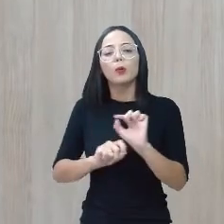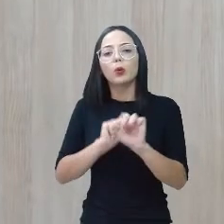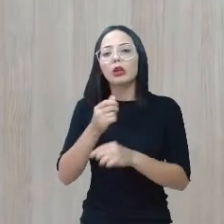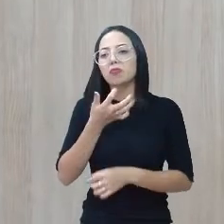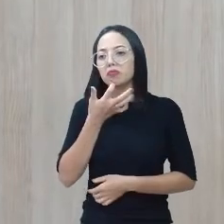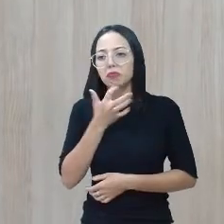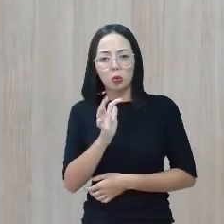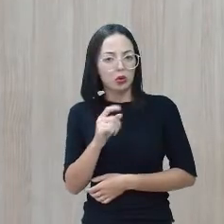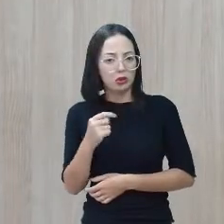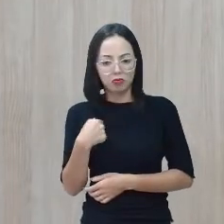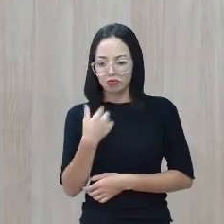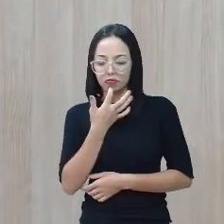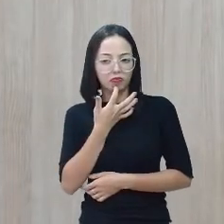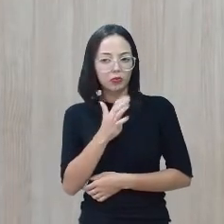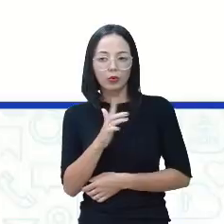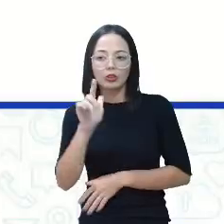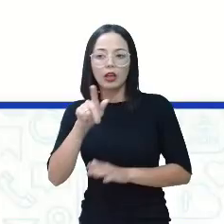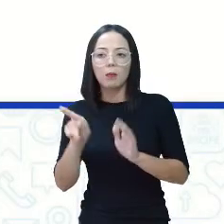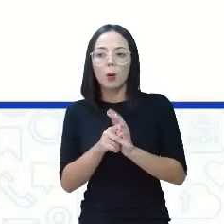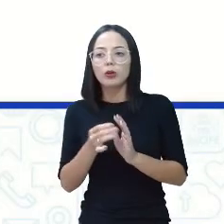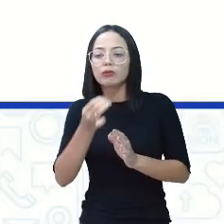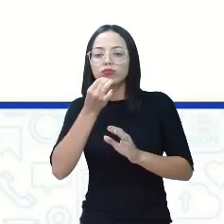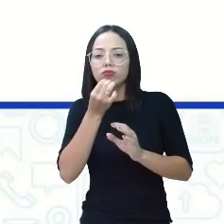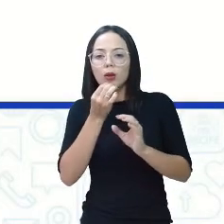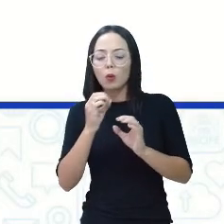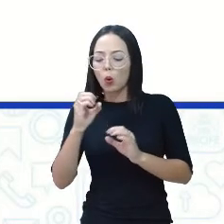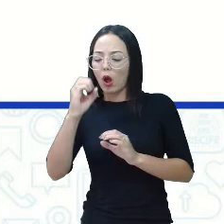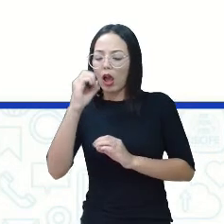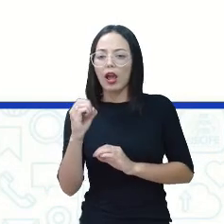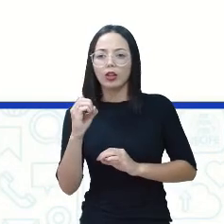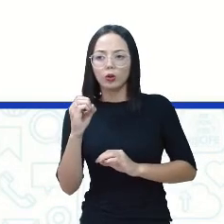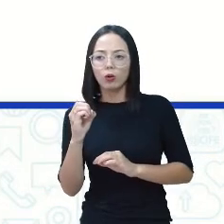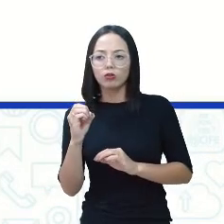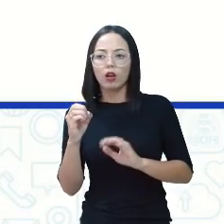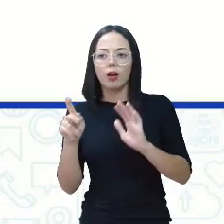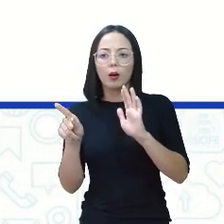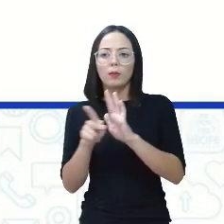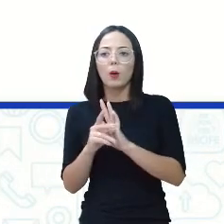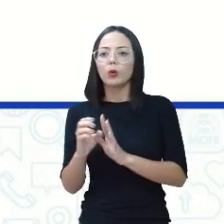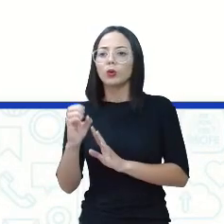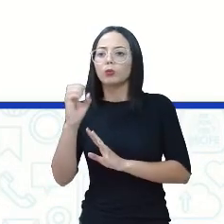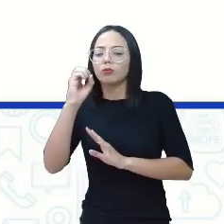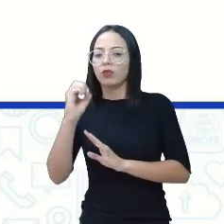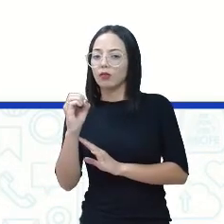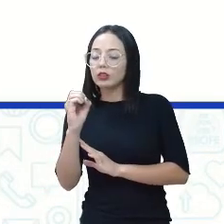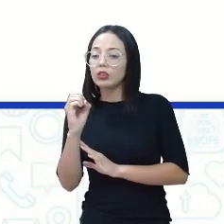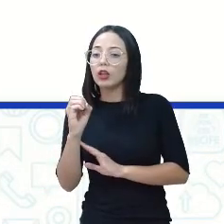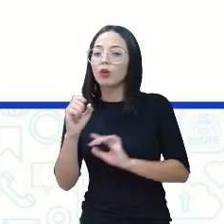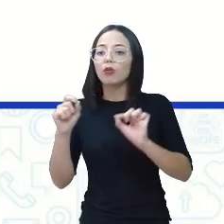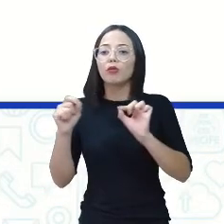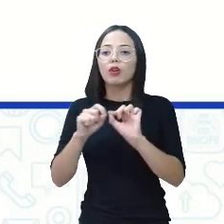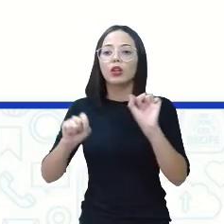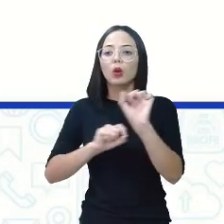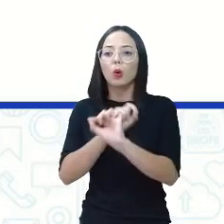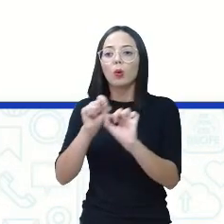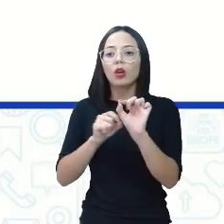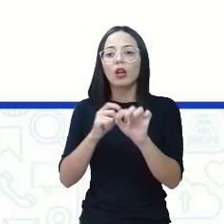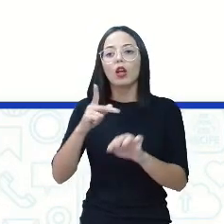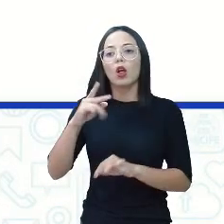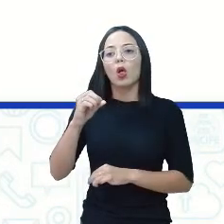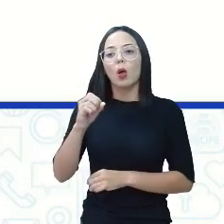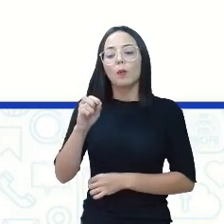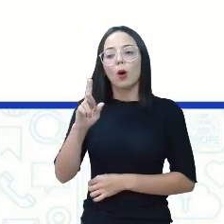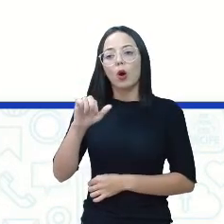desconhecido para a gente. Então, é uma esponja redonda em formato de travesseiro, feita de